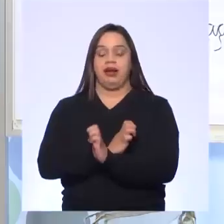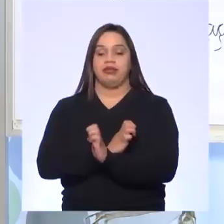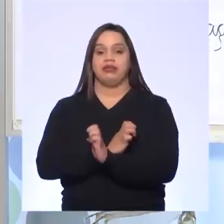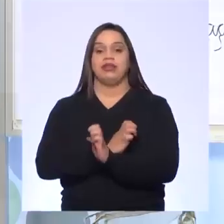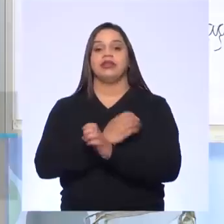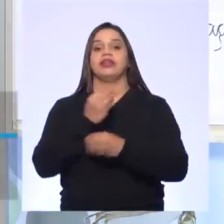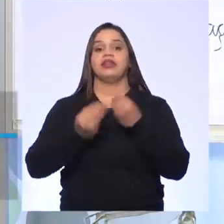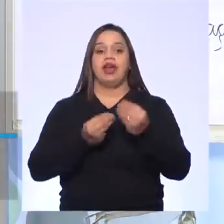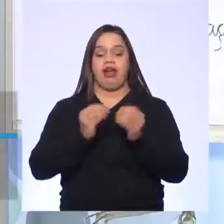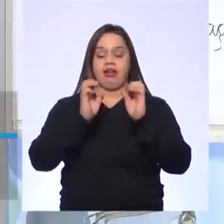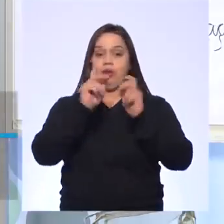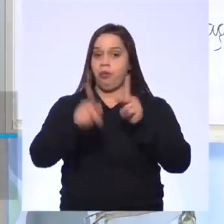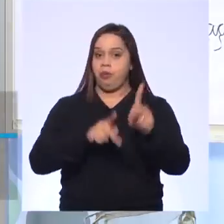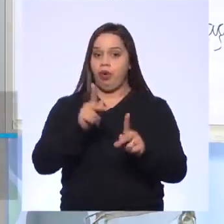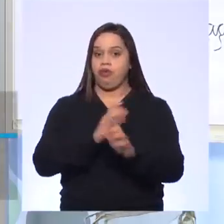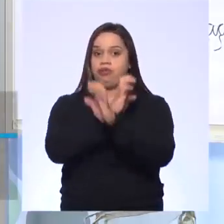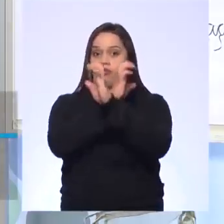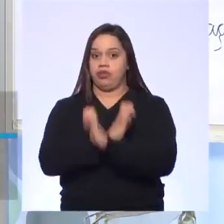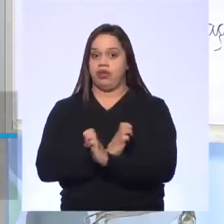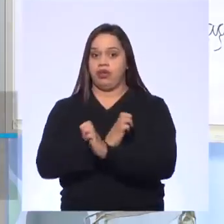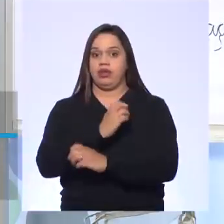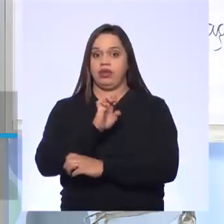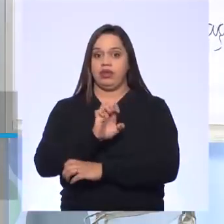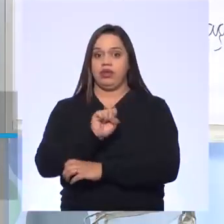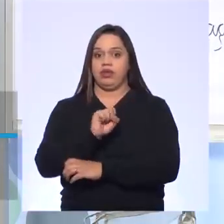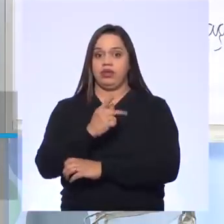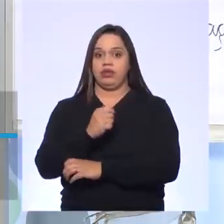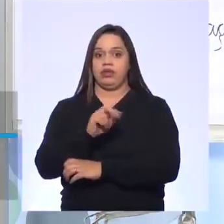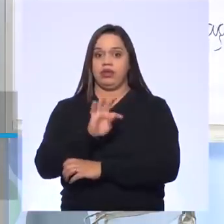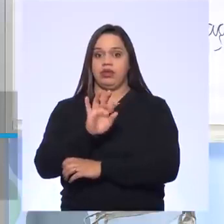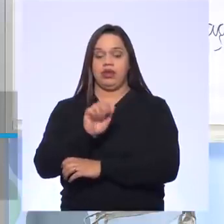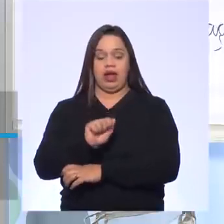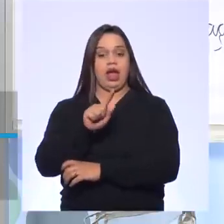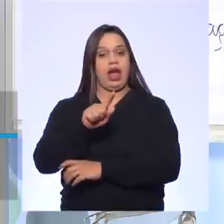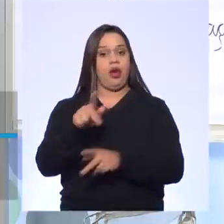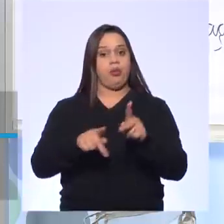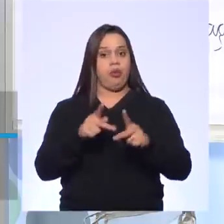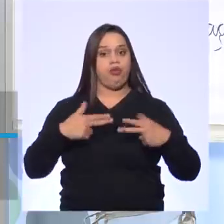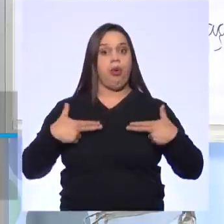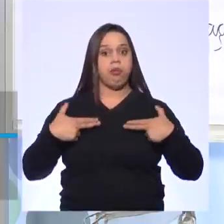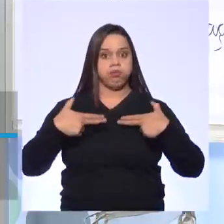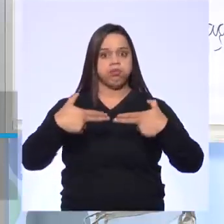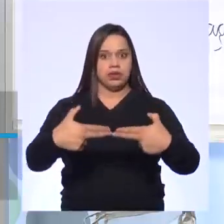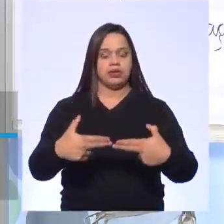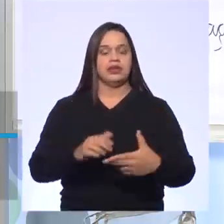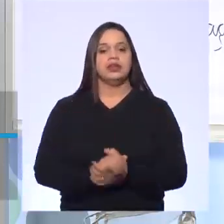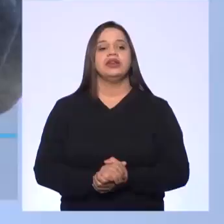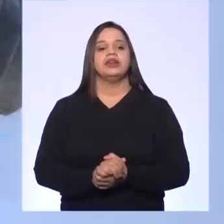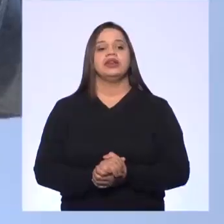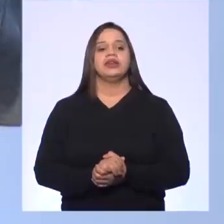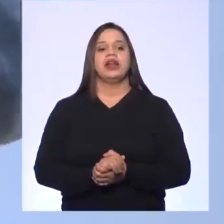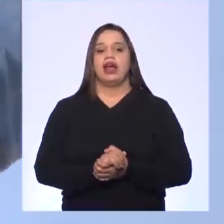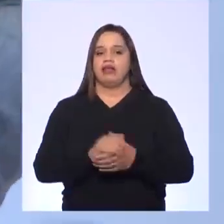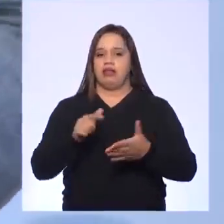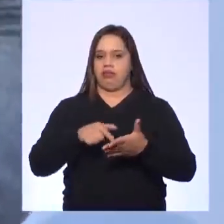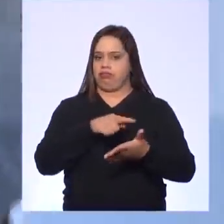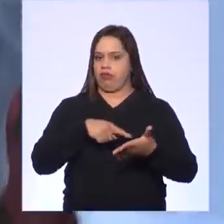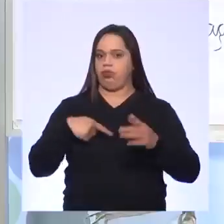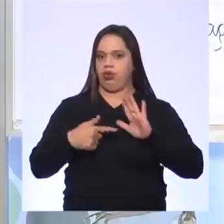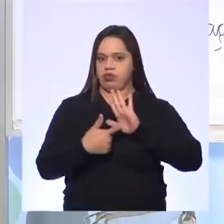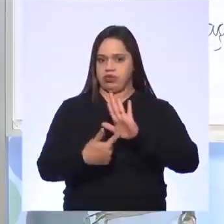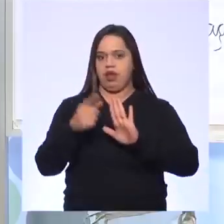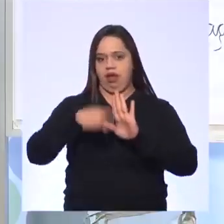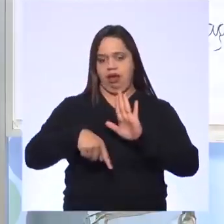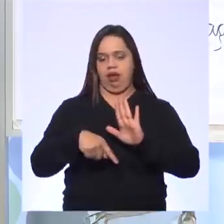são um povo que gostava muito de lutar, era um povo bastante guerreiro. E em Esparta, esse aqui é o território espartano. Então, eu